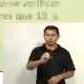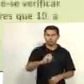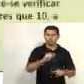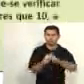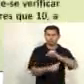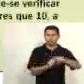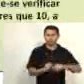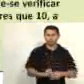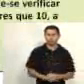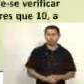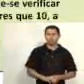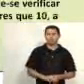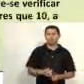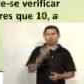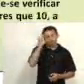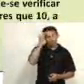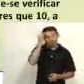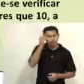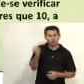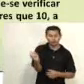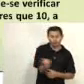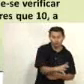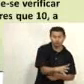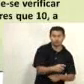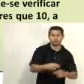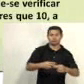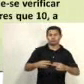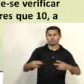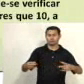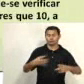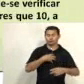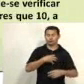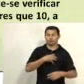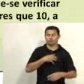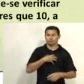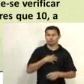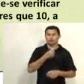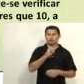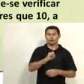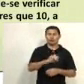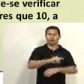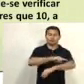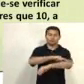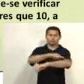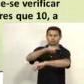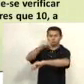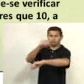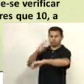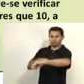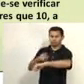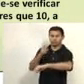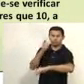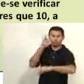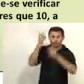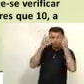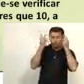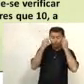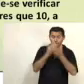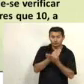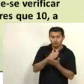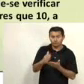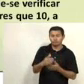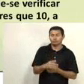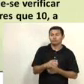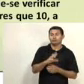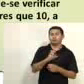alteração. Vamos imaginar uma nova situação, pessoal. Se na curva de distribuição normal inicial minha,